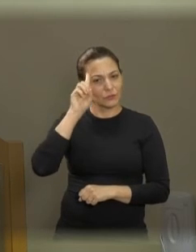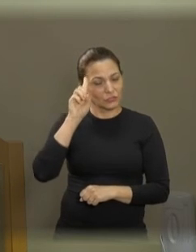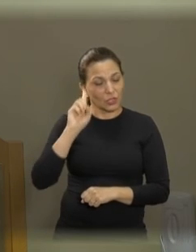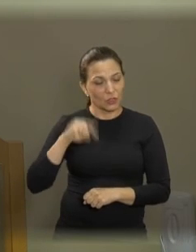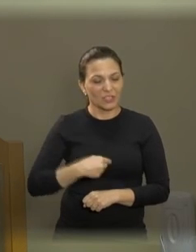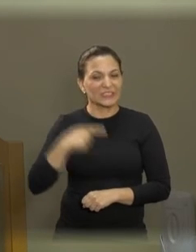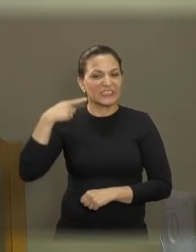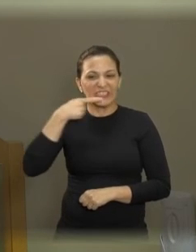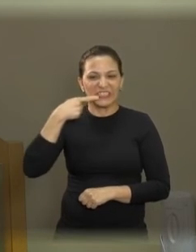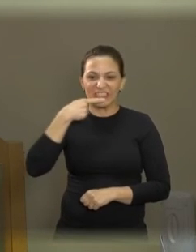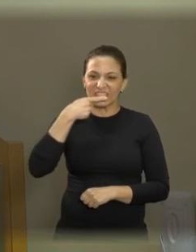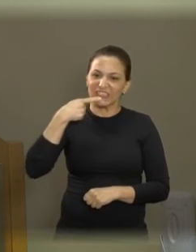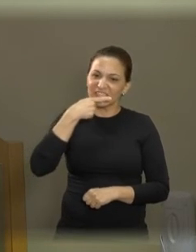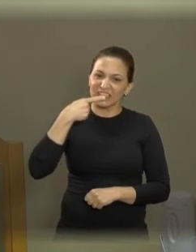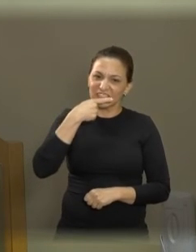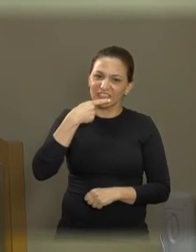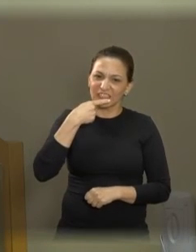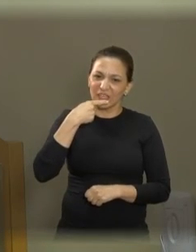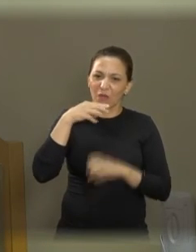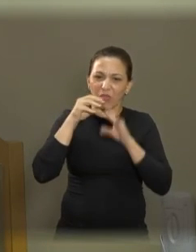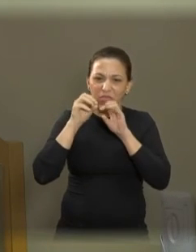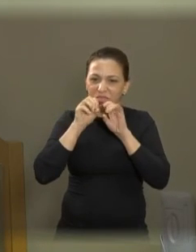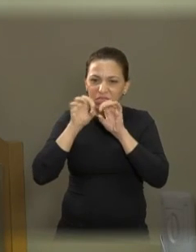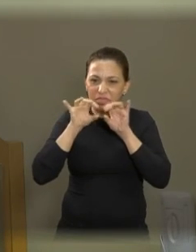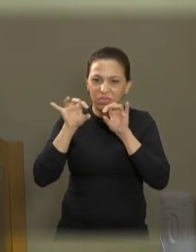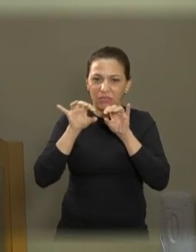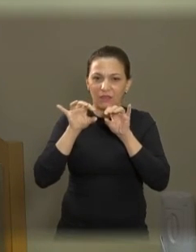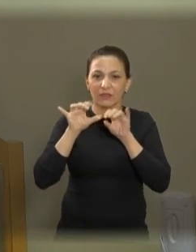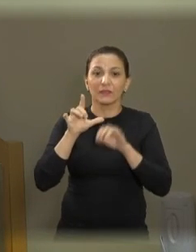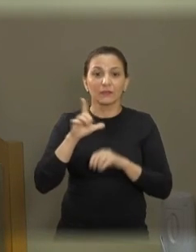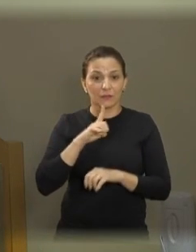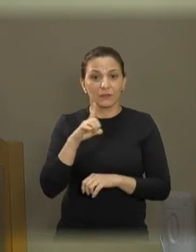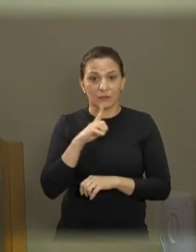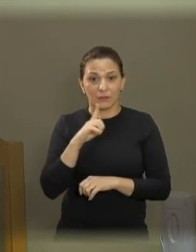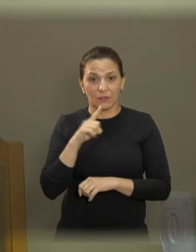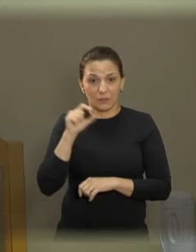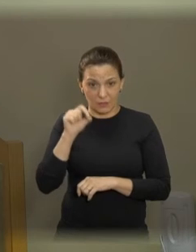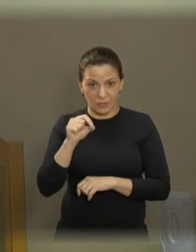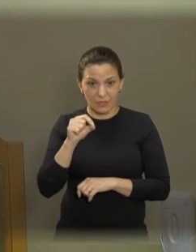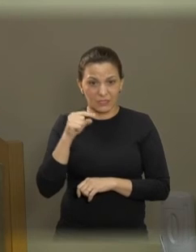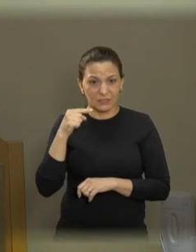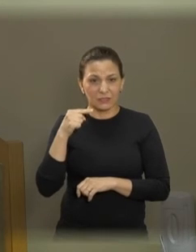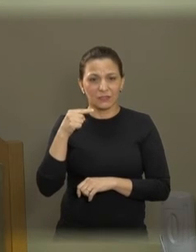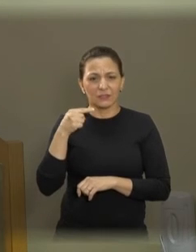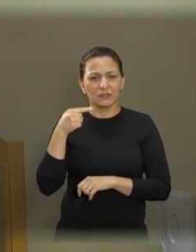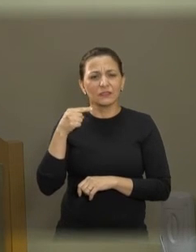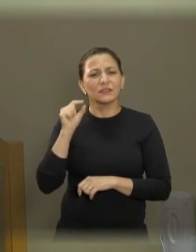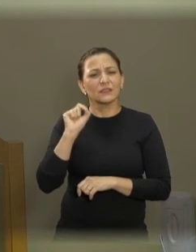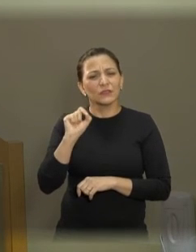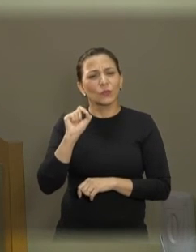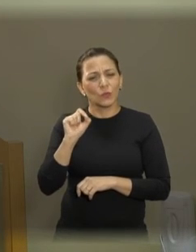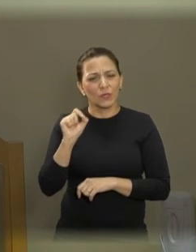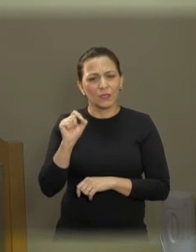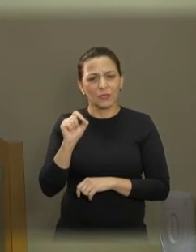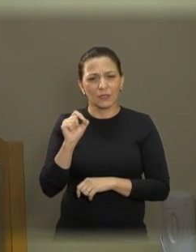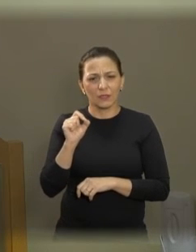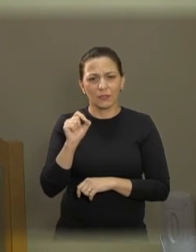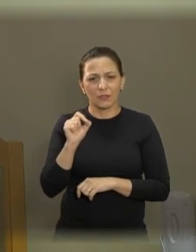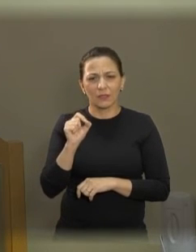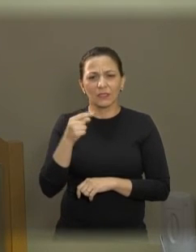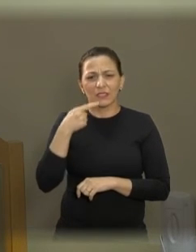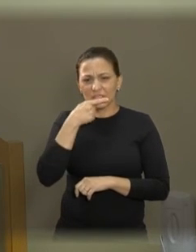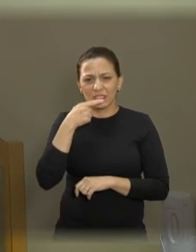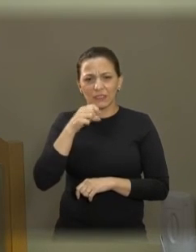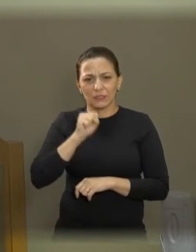dentes. Faz espuma? Pois é, faz. Ali naquele dentifrício, tem